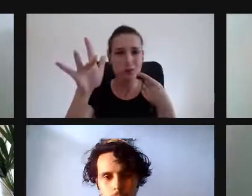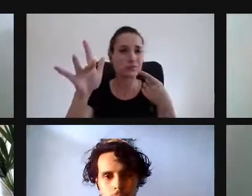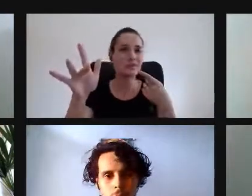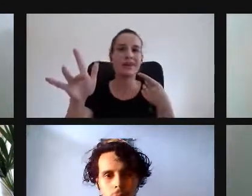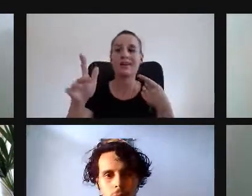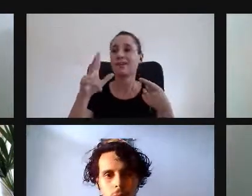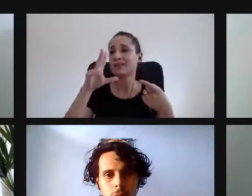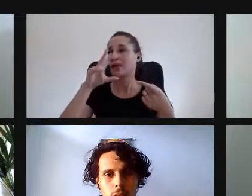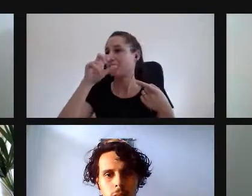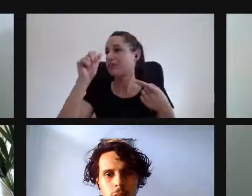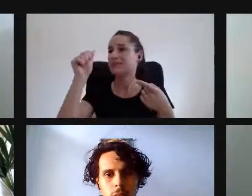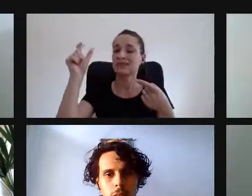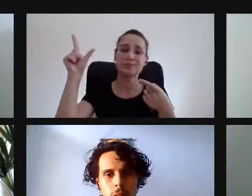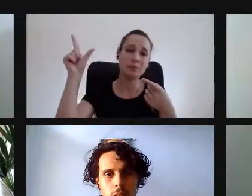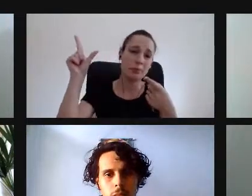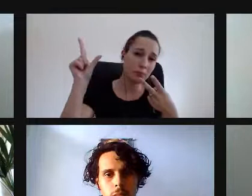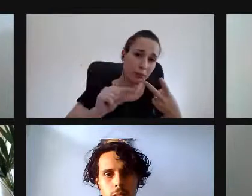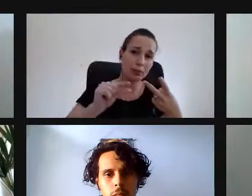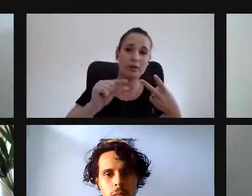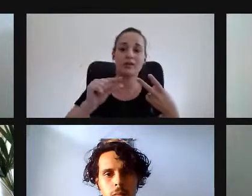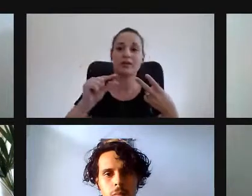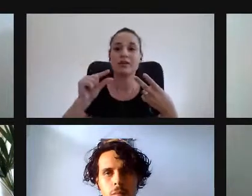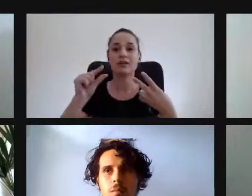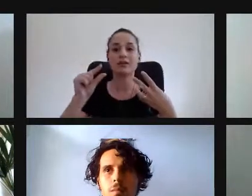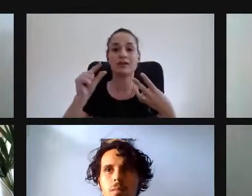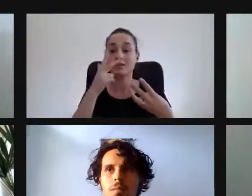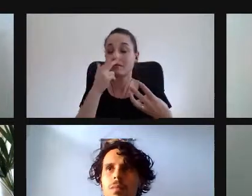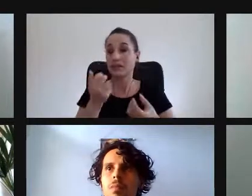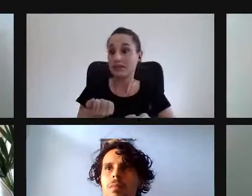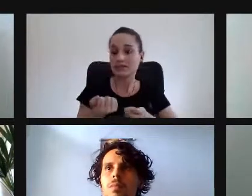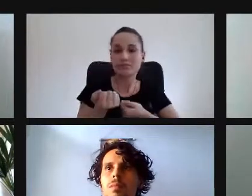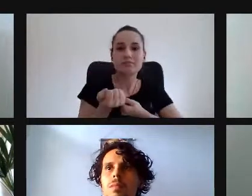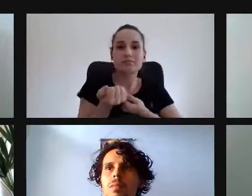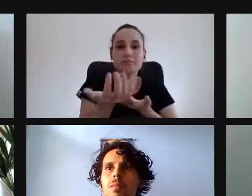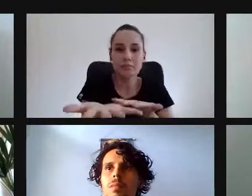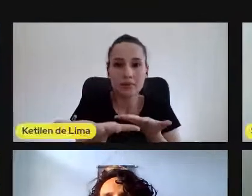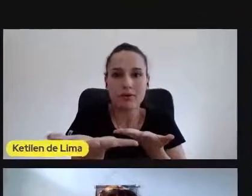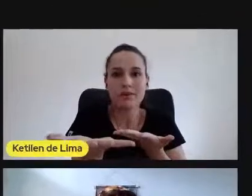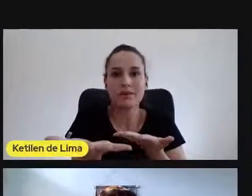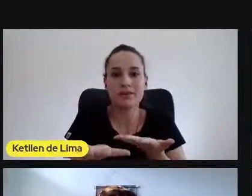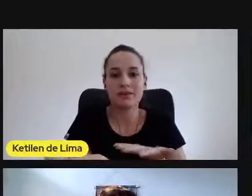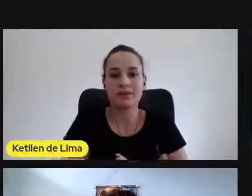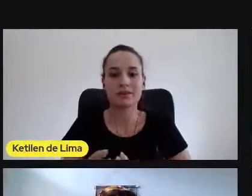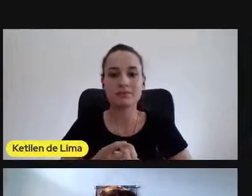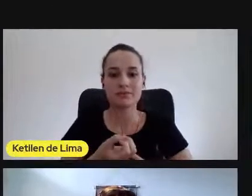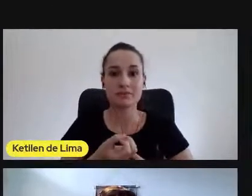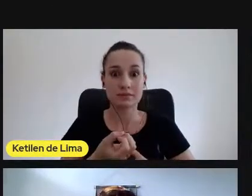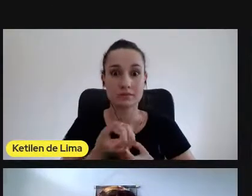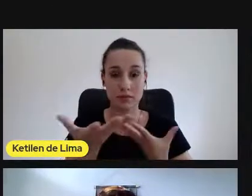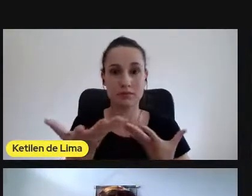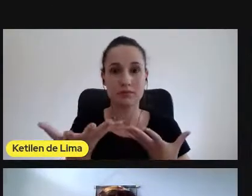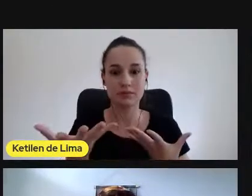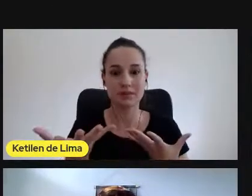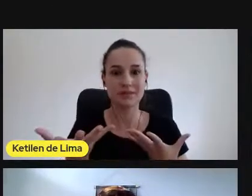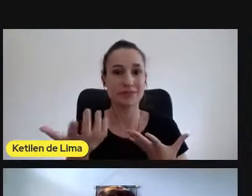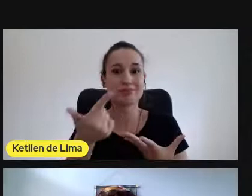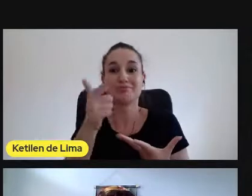colocou mais cedo. E que eu acho muito bonito que ele coloca que essa coisa, né, que não tem nem